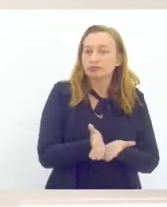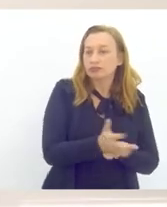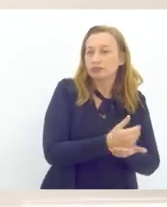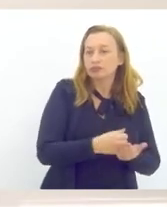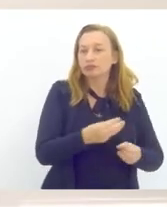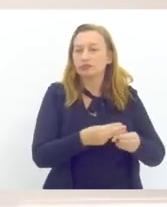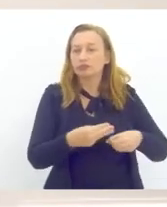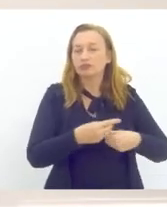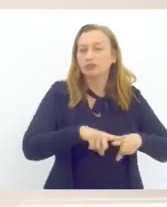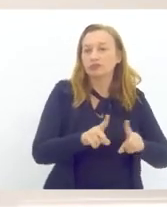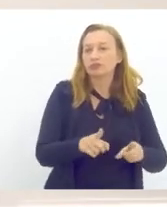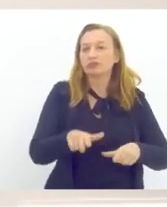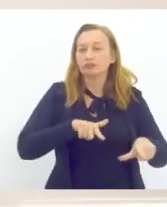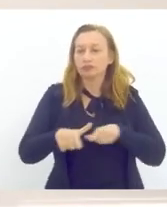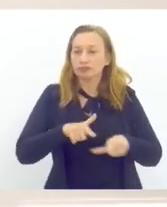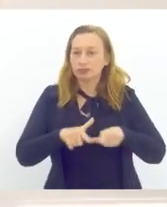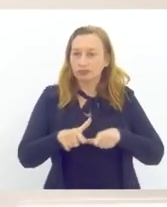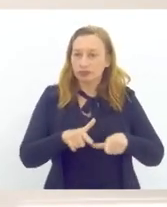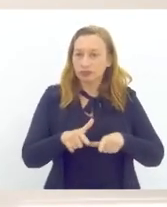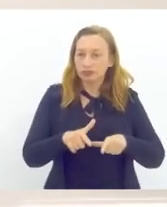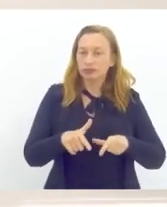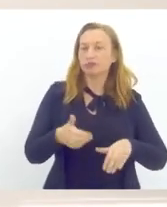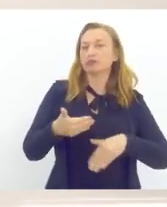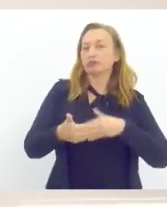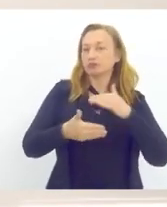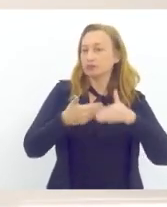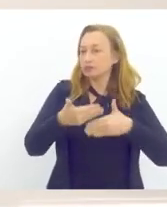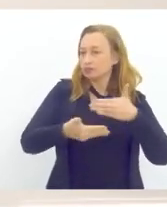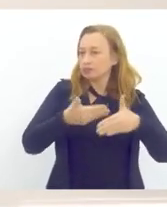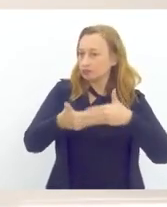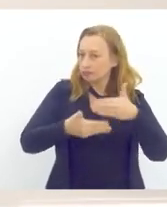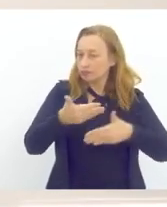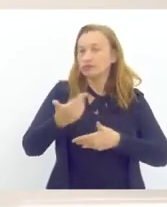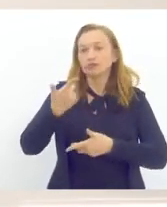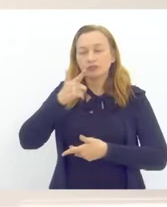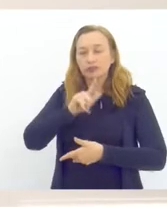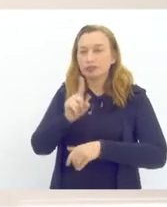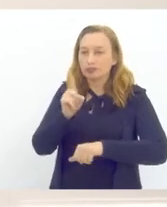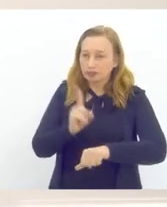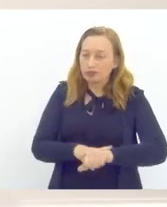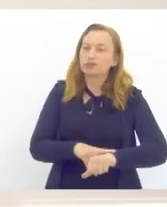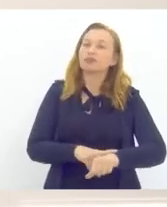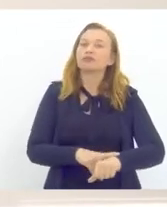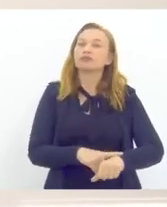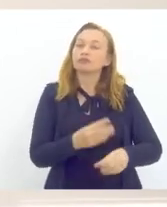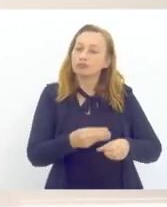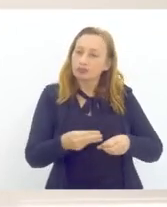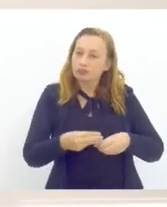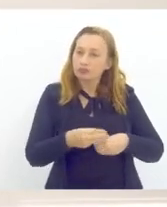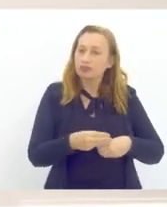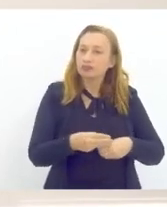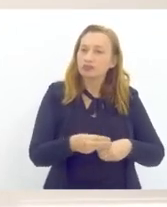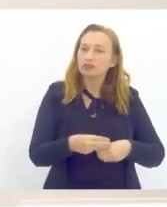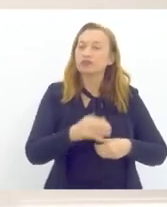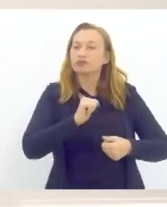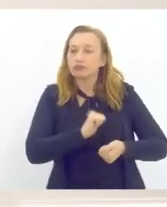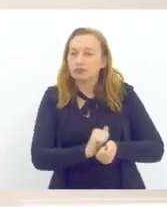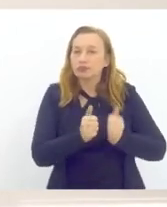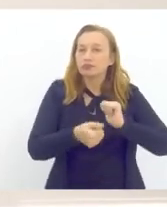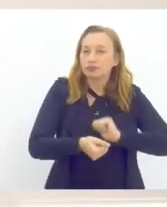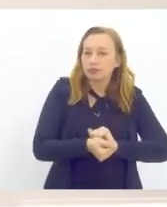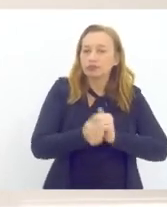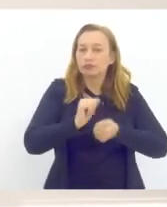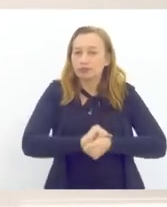se a gente trabalha com o critério da progressividade, a gente consegue dar tempo para que os municípios venham se adequando